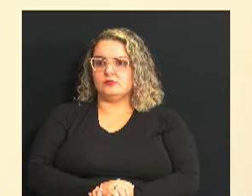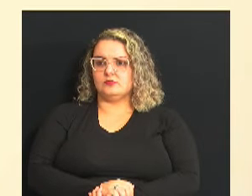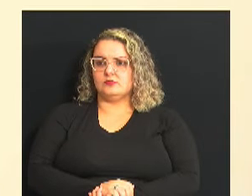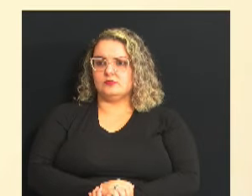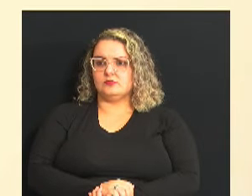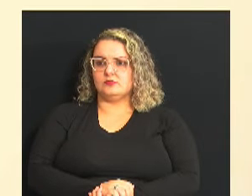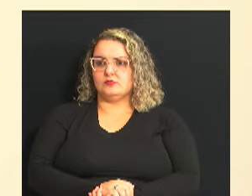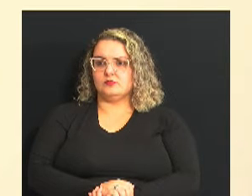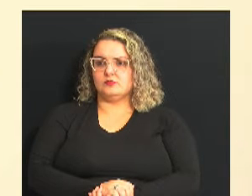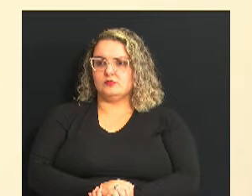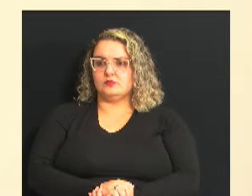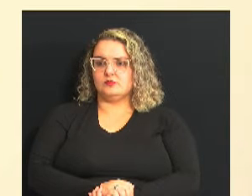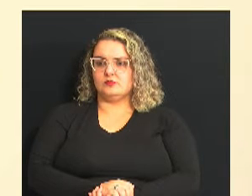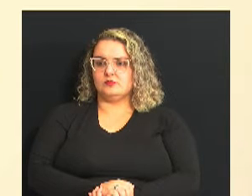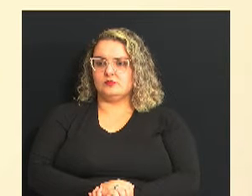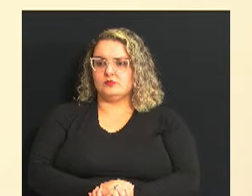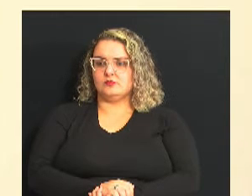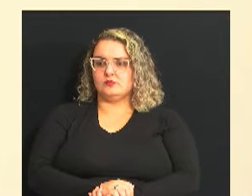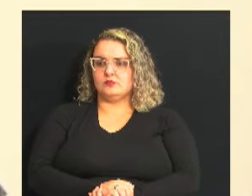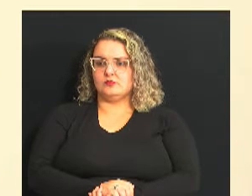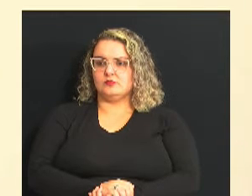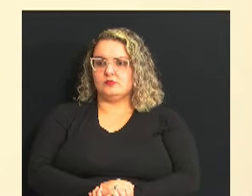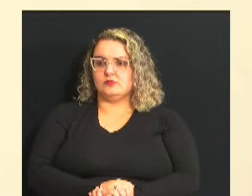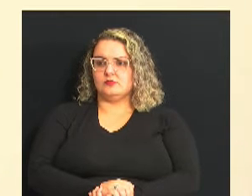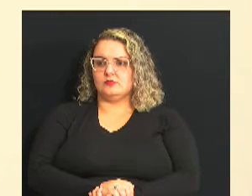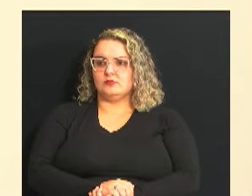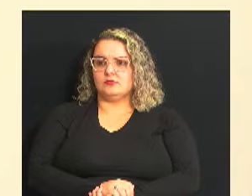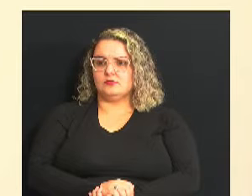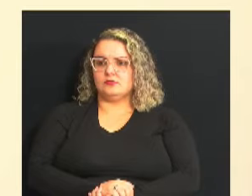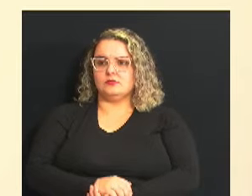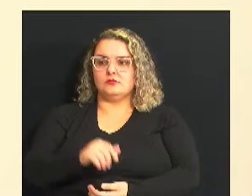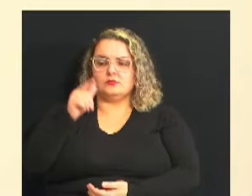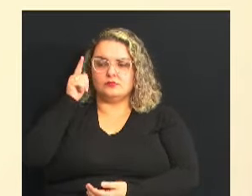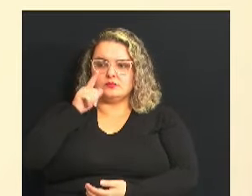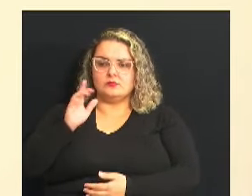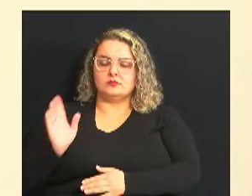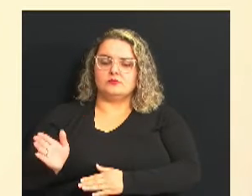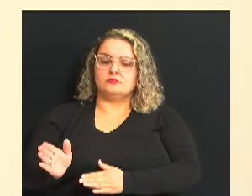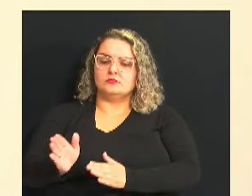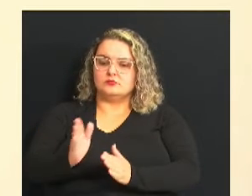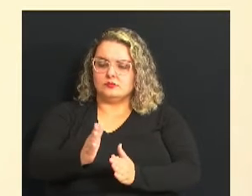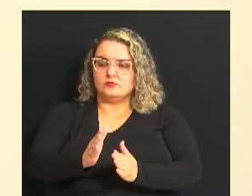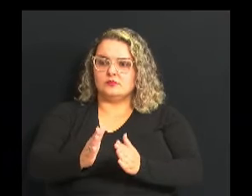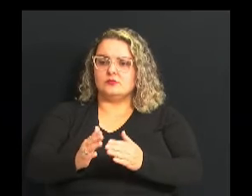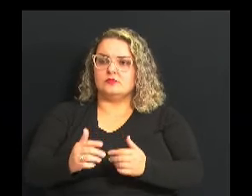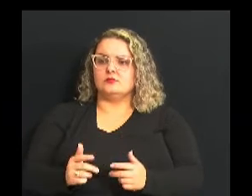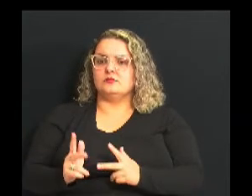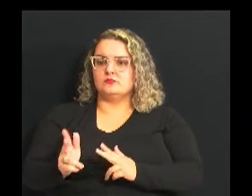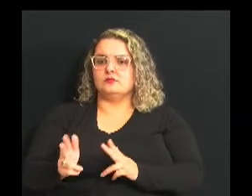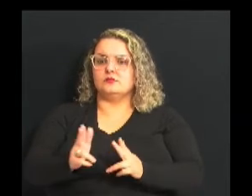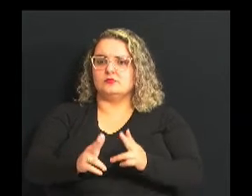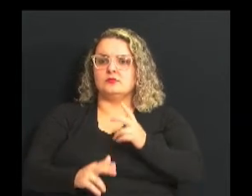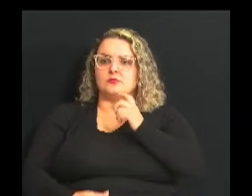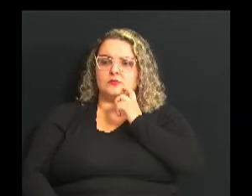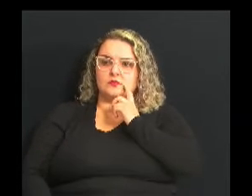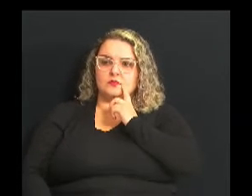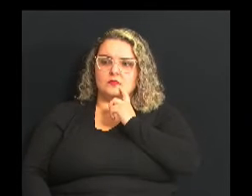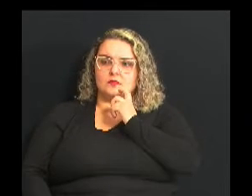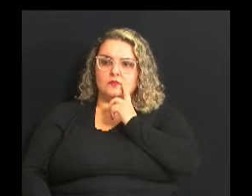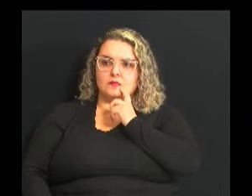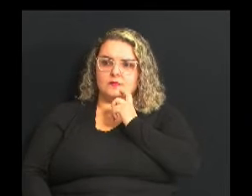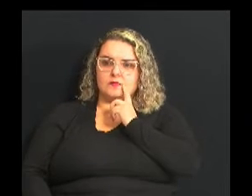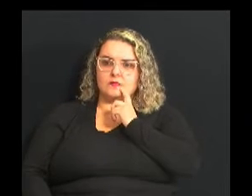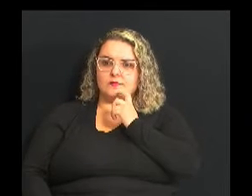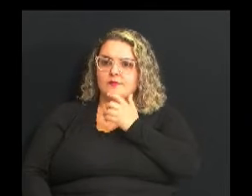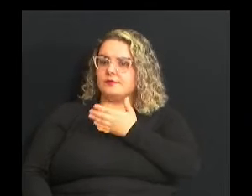a gente está conseguindo seguir uma linha assim uniforme, né? Esses são para o